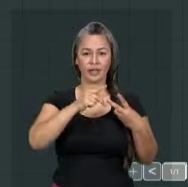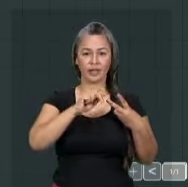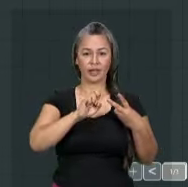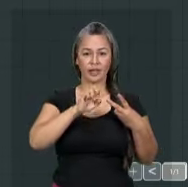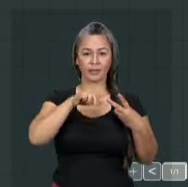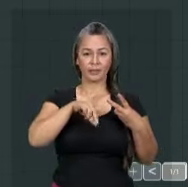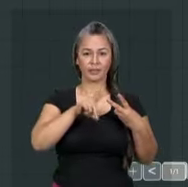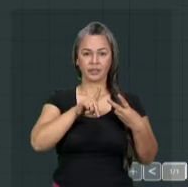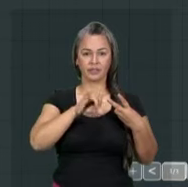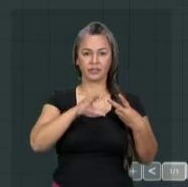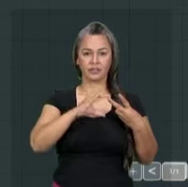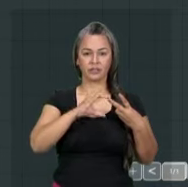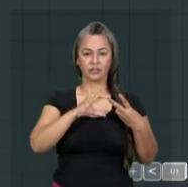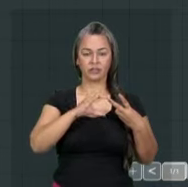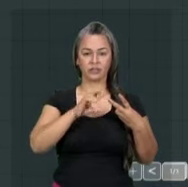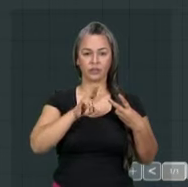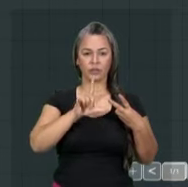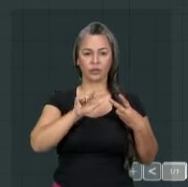apendicular.